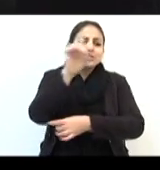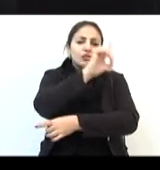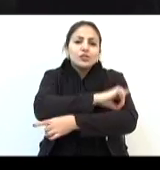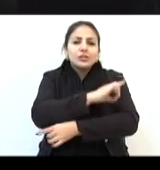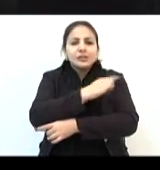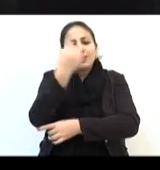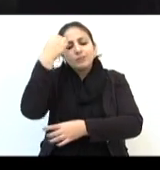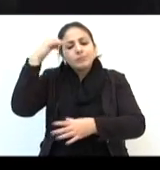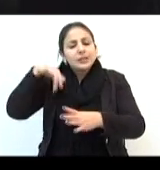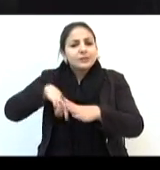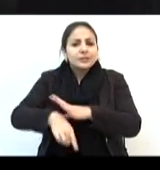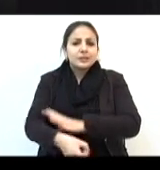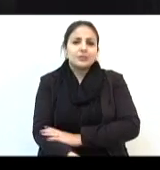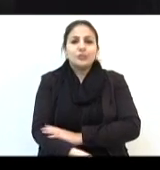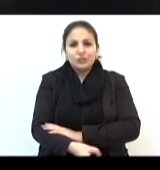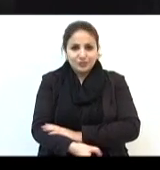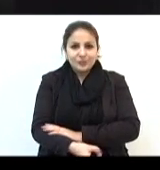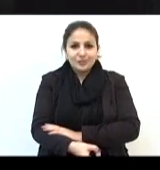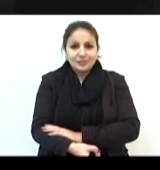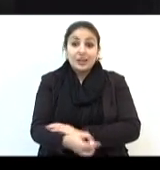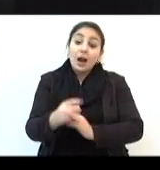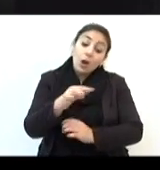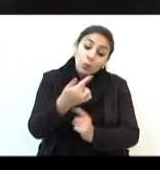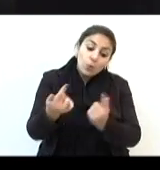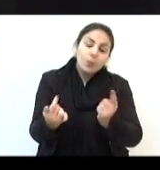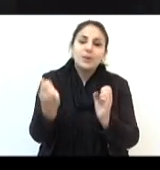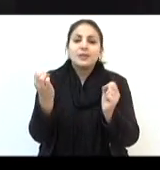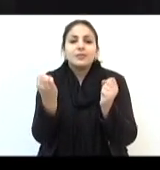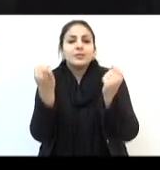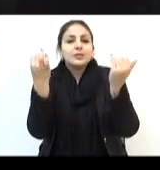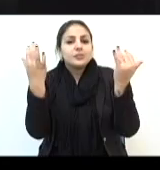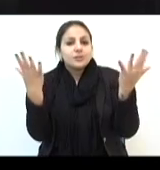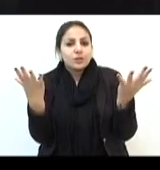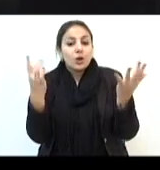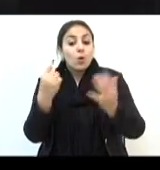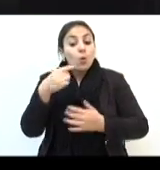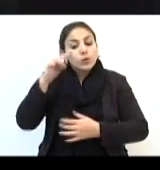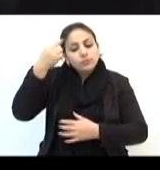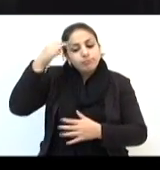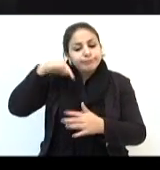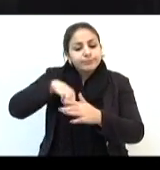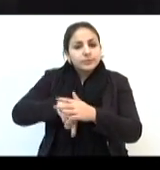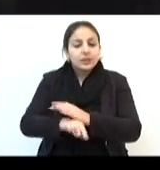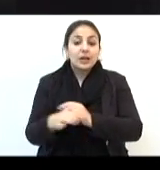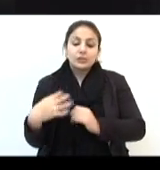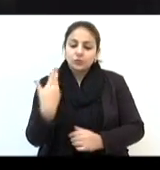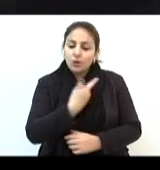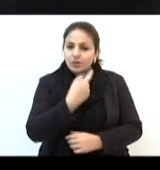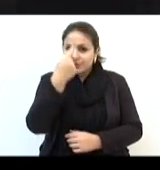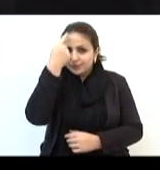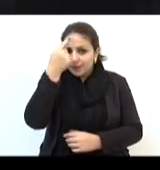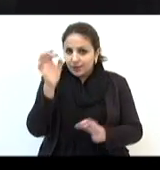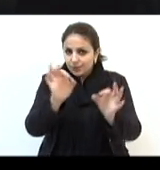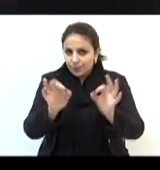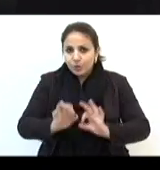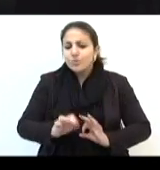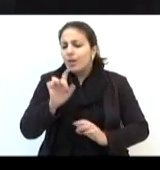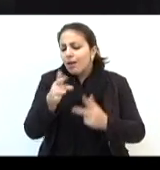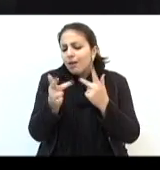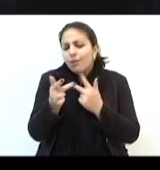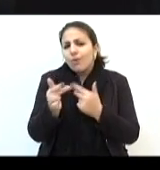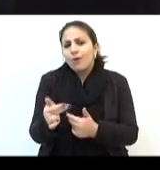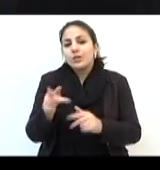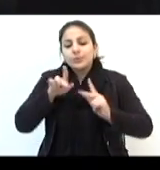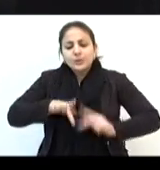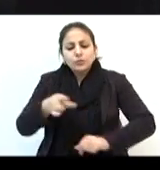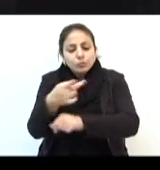reflexivas, algumas comemorativas, outras reflexivas. Então, a nossa ideia de projeto é justamente isso, que as